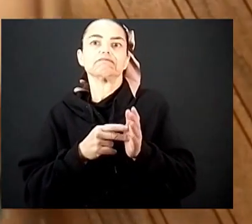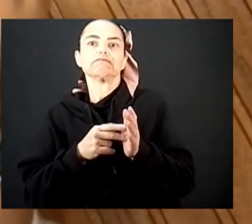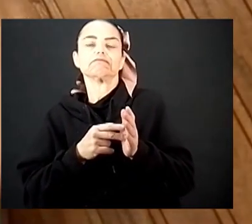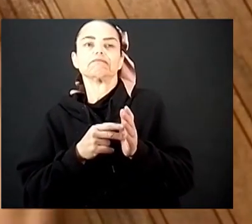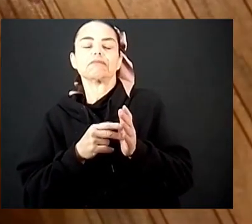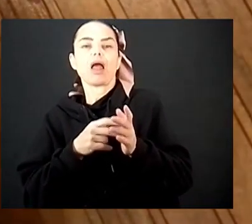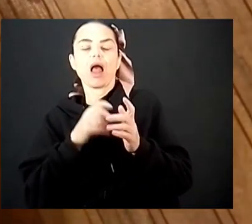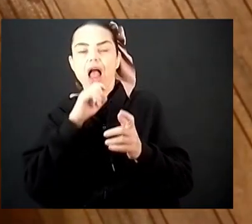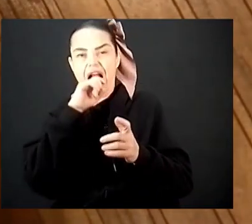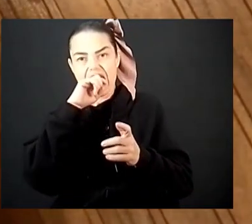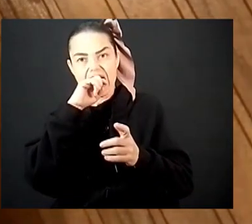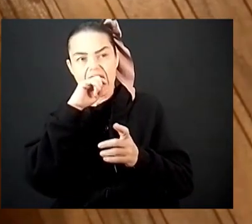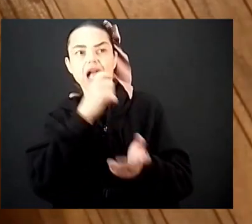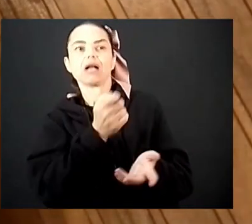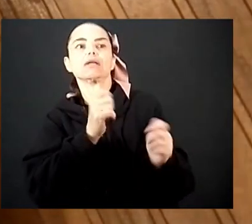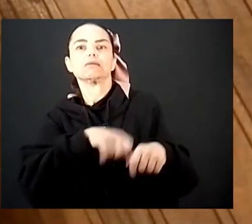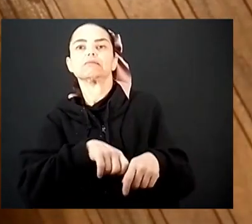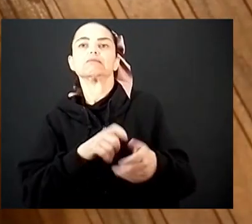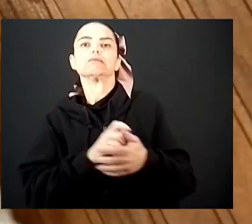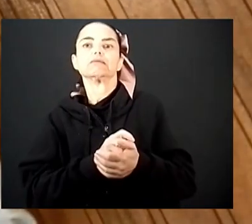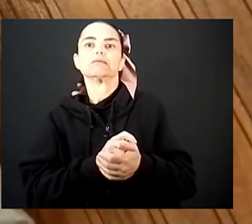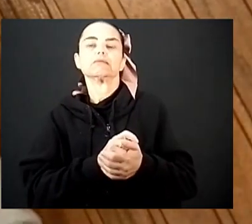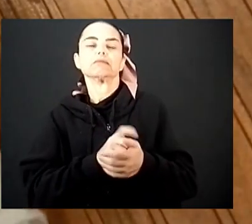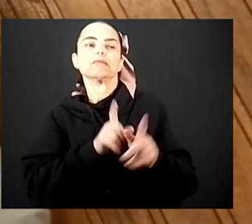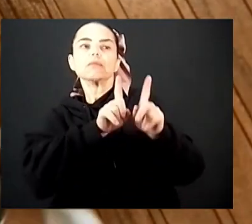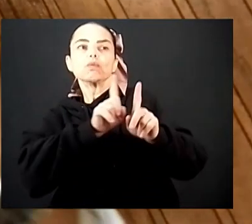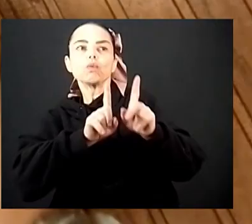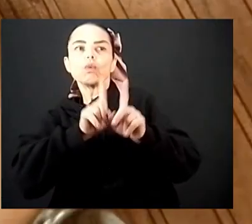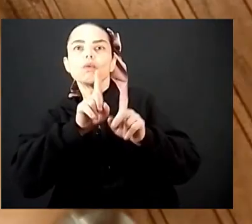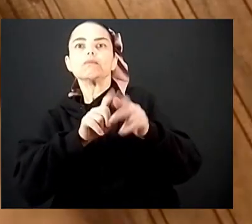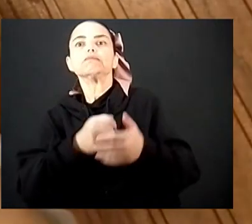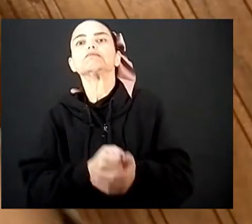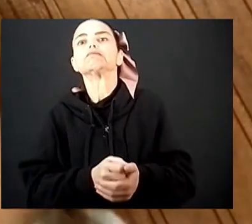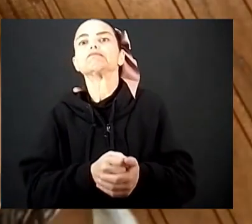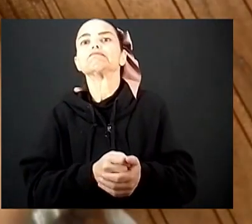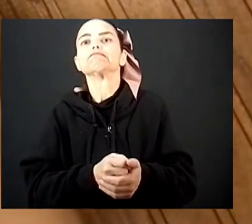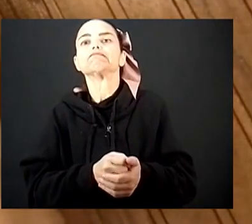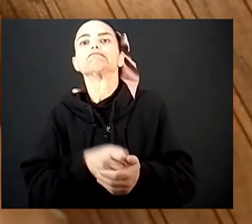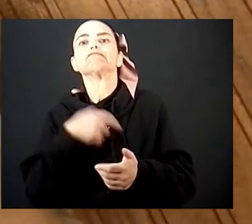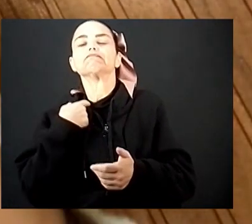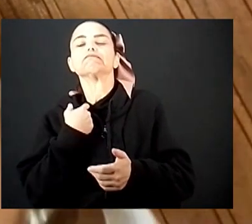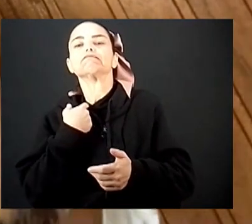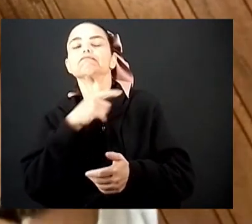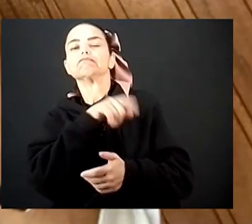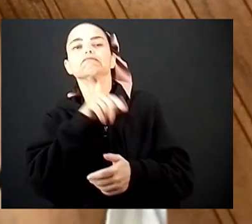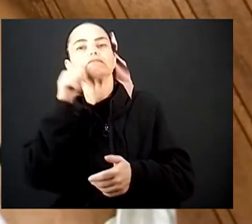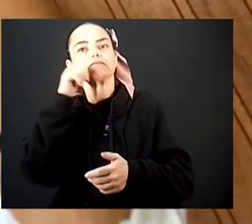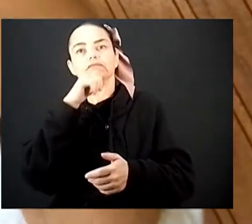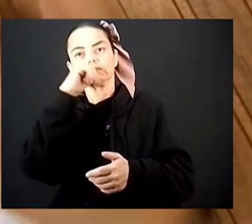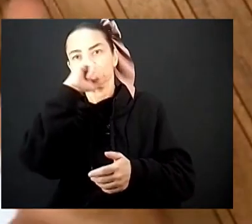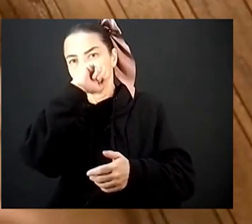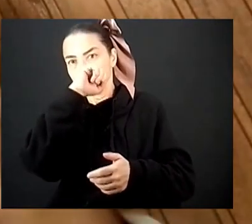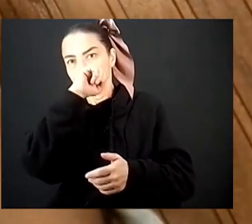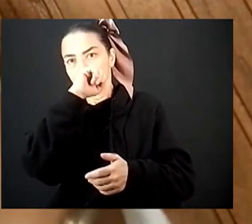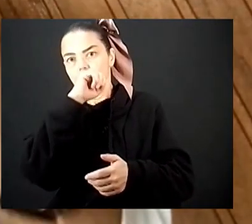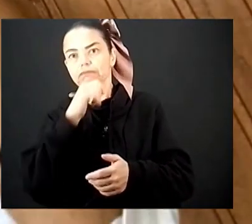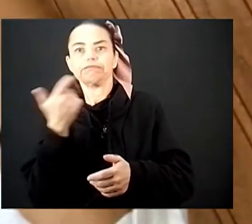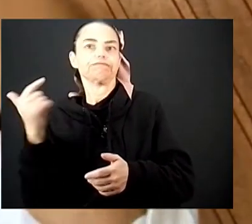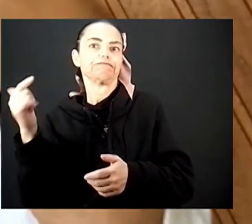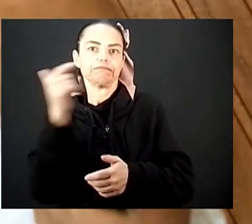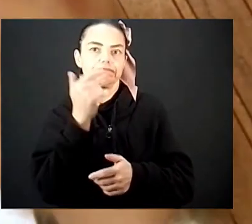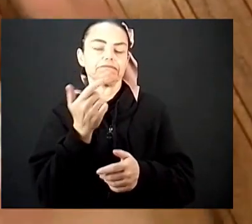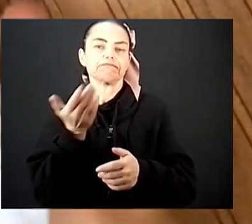né? Isso pode ser uma competição por uma questão que essa mãe ela não teve, ou que essa